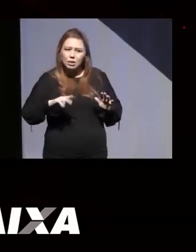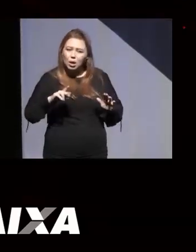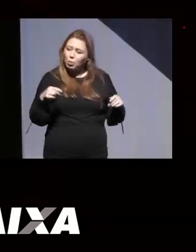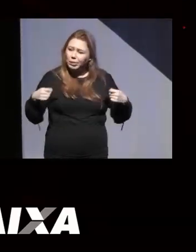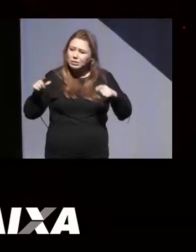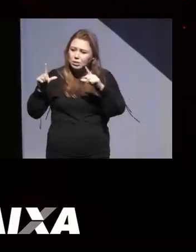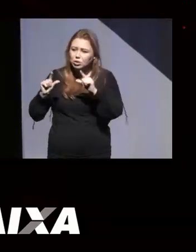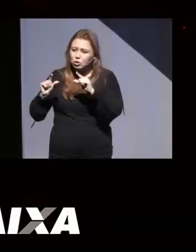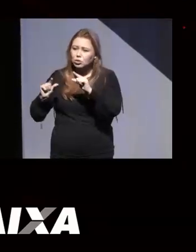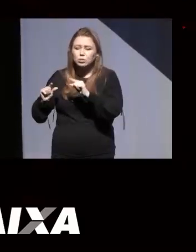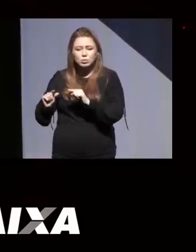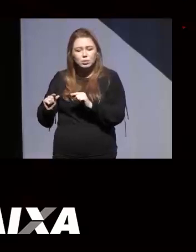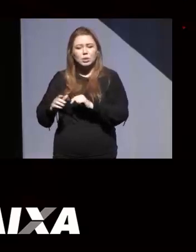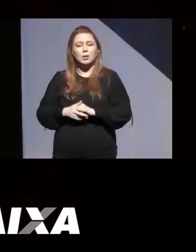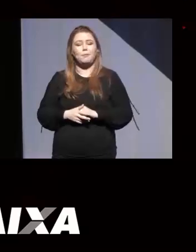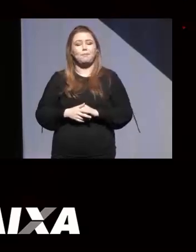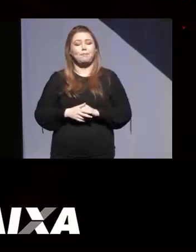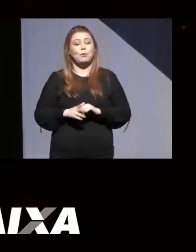eles mantiveram